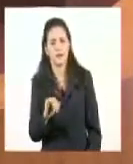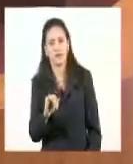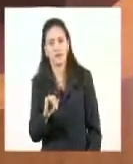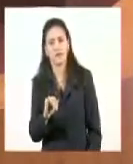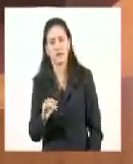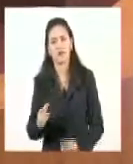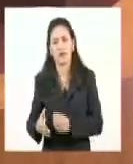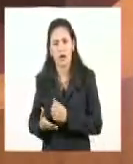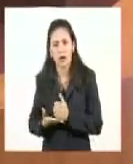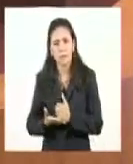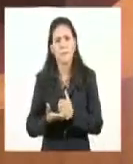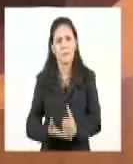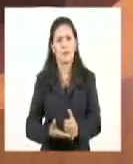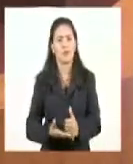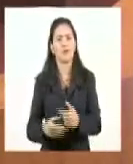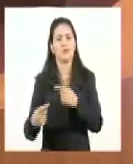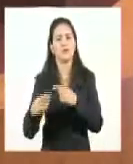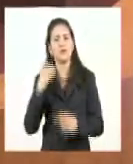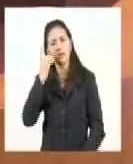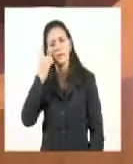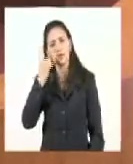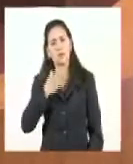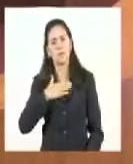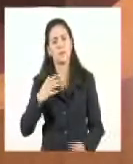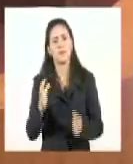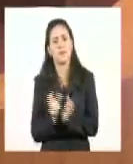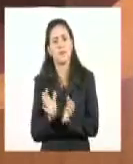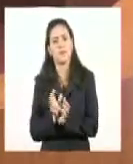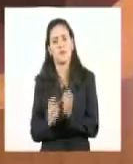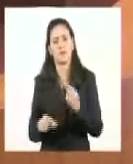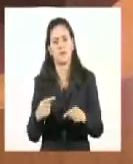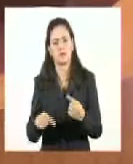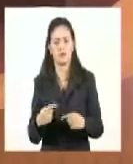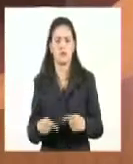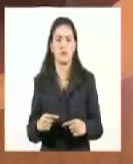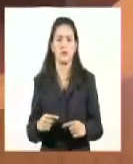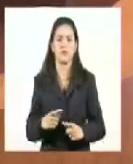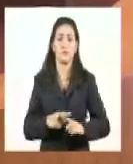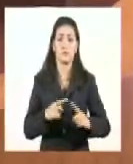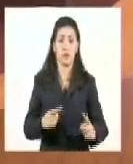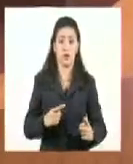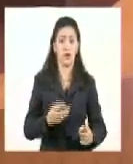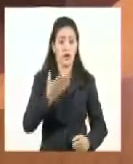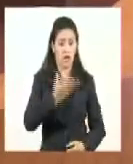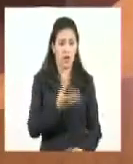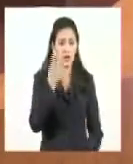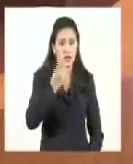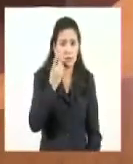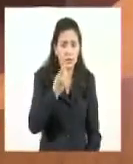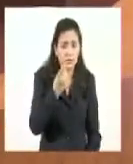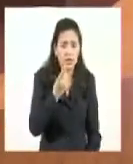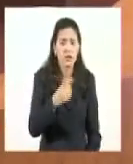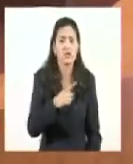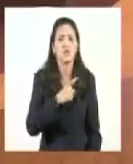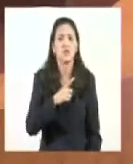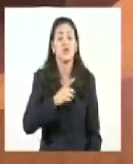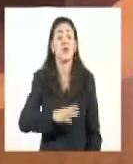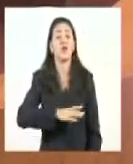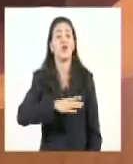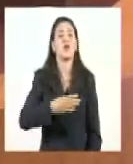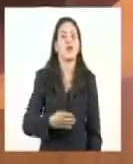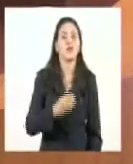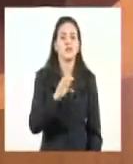de deputados do meu grupo político, mas que esses mesmos deputados tivessem a coragem de fazer uma CPI